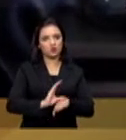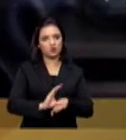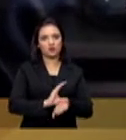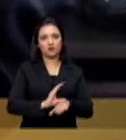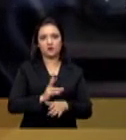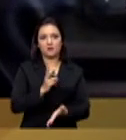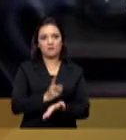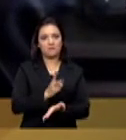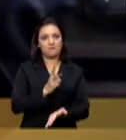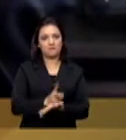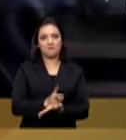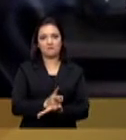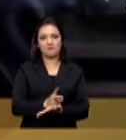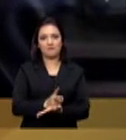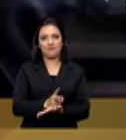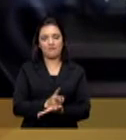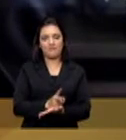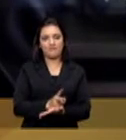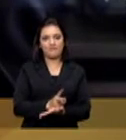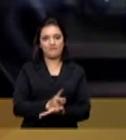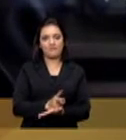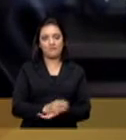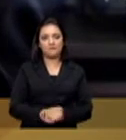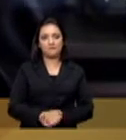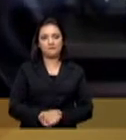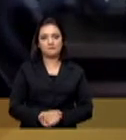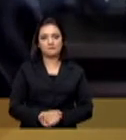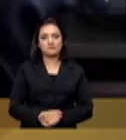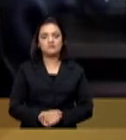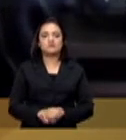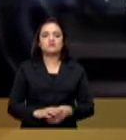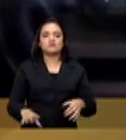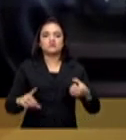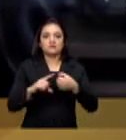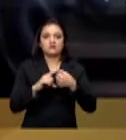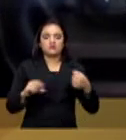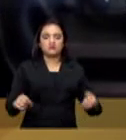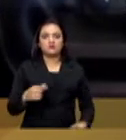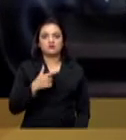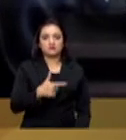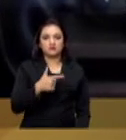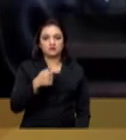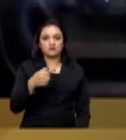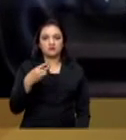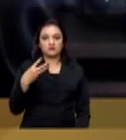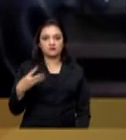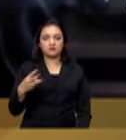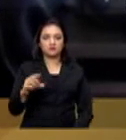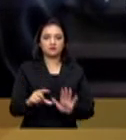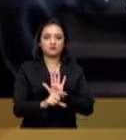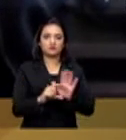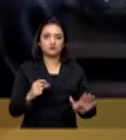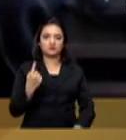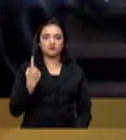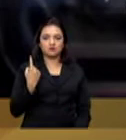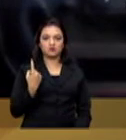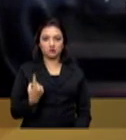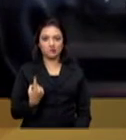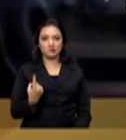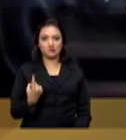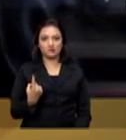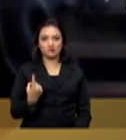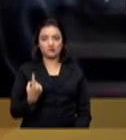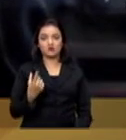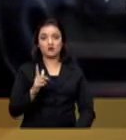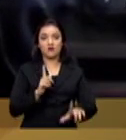do preceito secundário do artigo 273, parágrafo 1º, letra